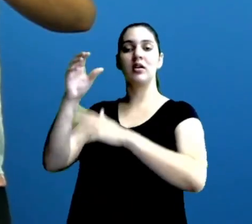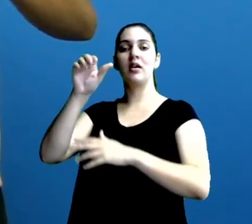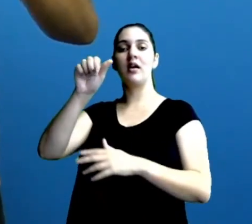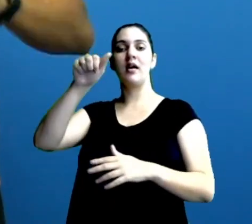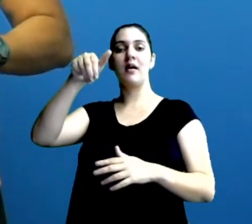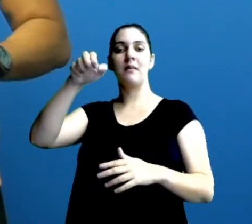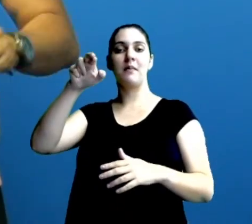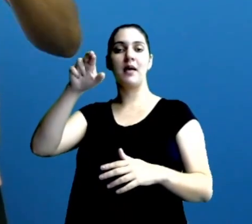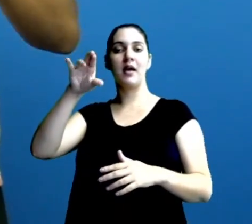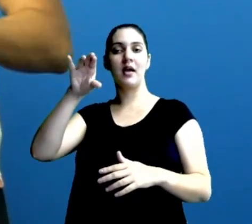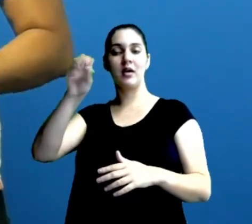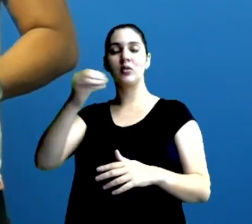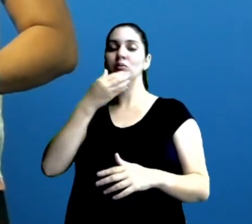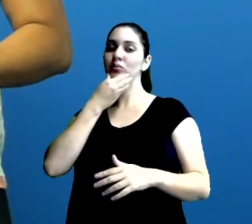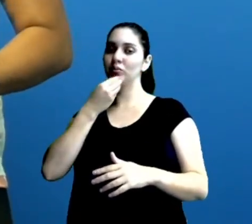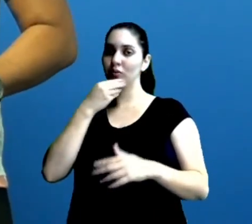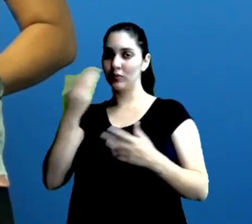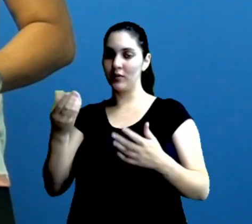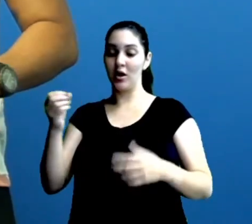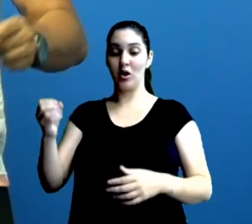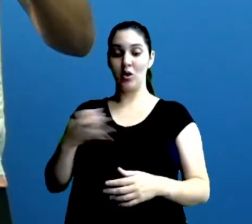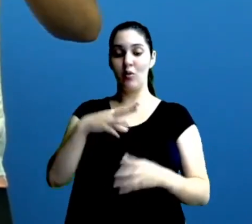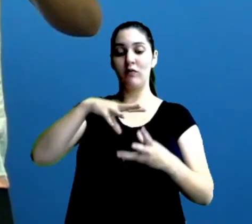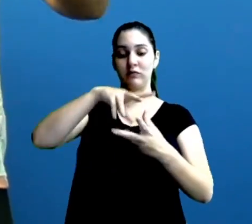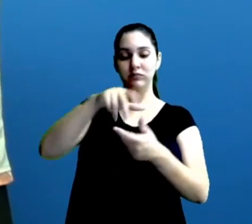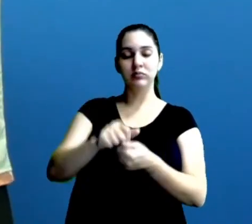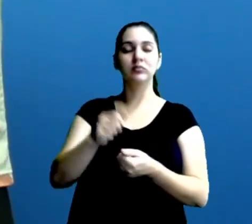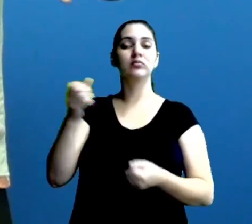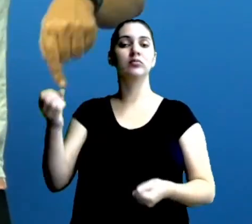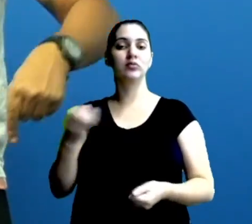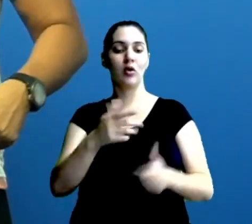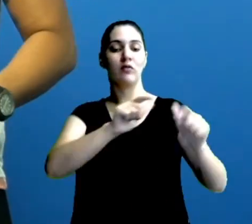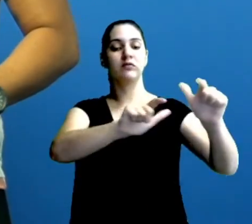que ali era um novo mundo, eram novas terras. Ele